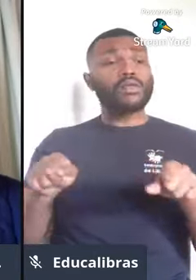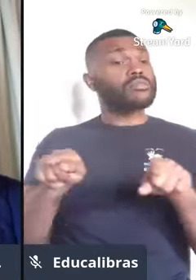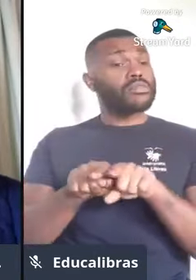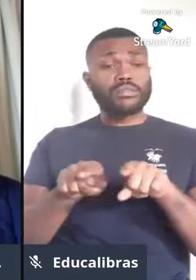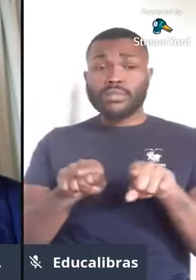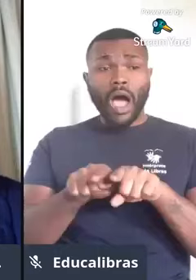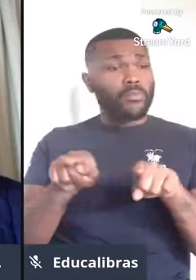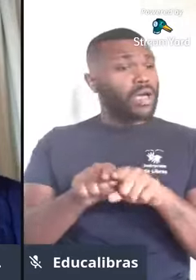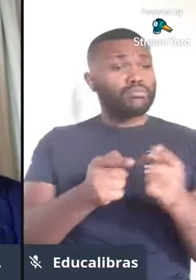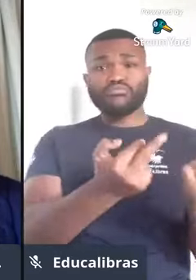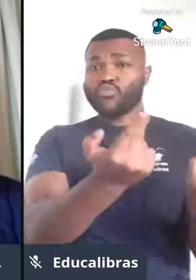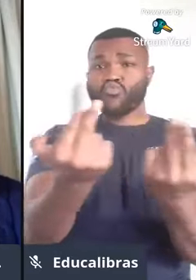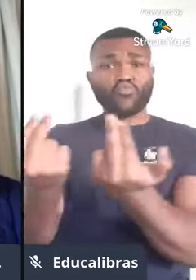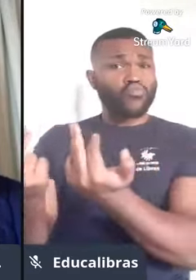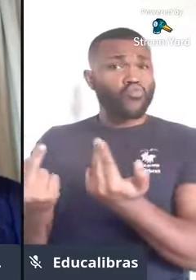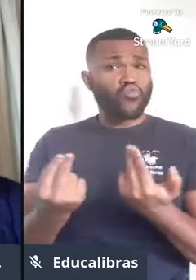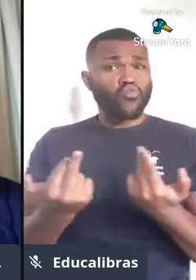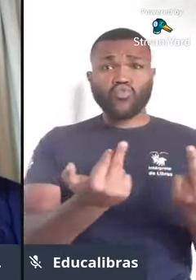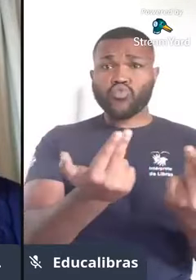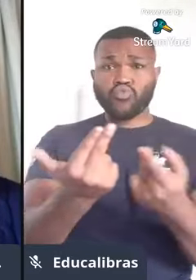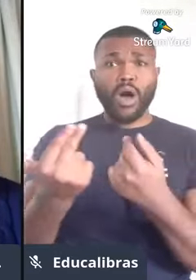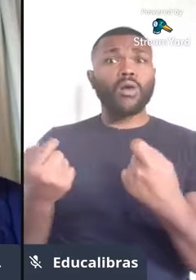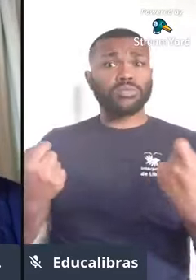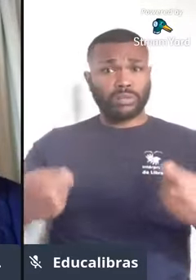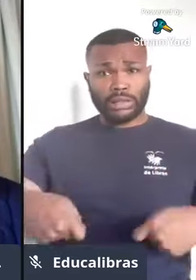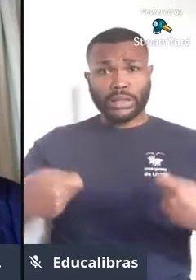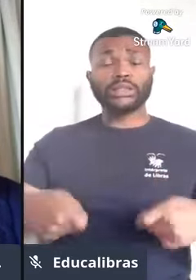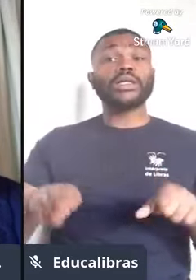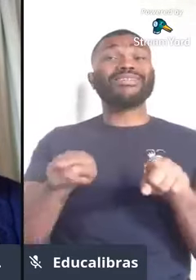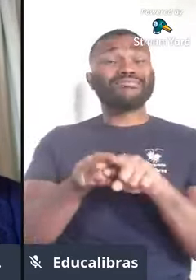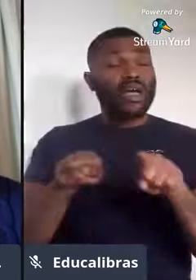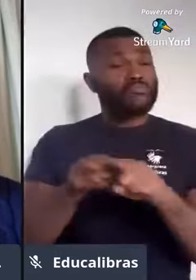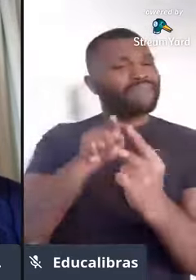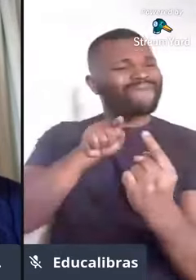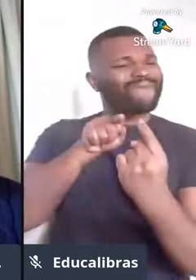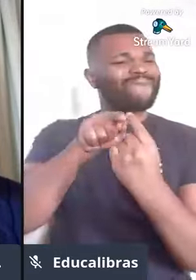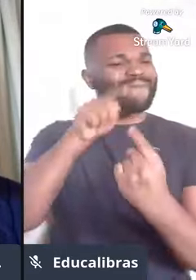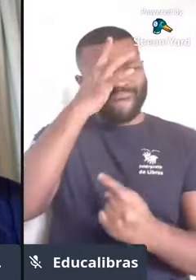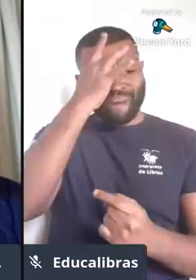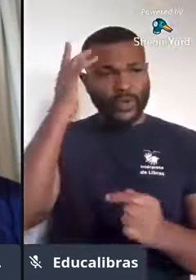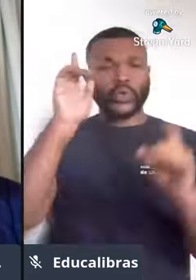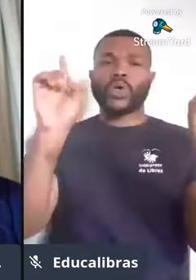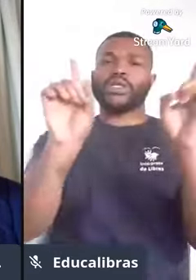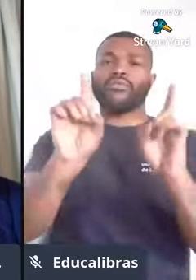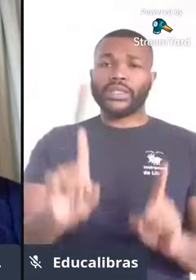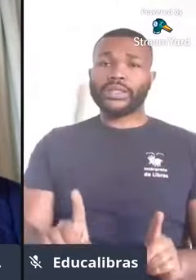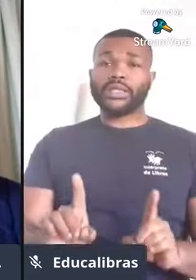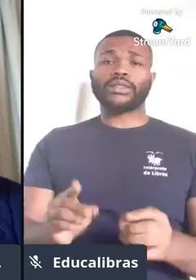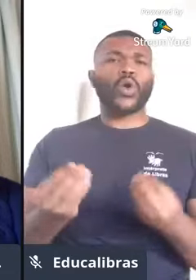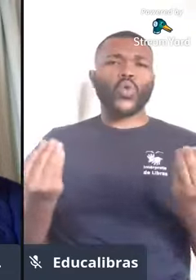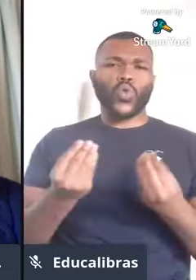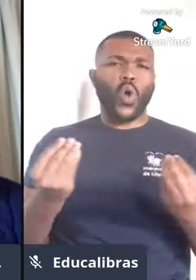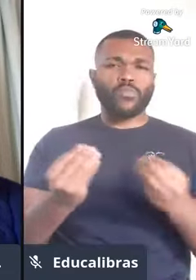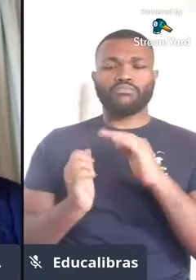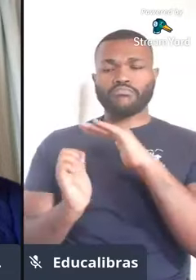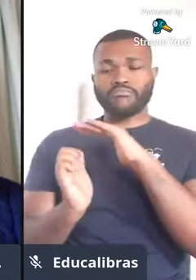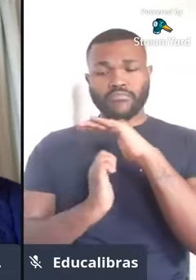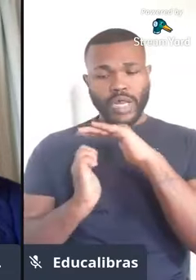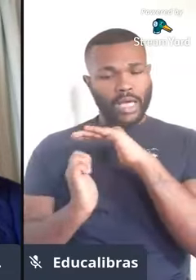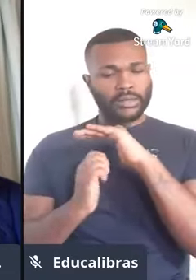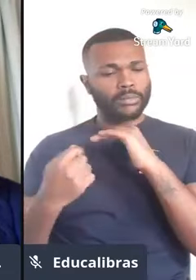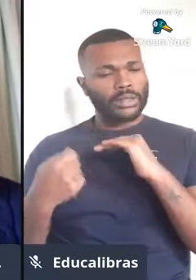trabalhador e, obviamente, também para as pessoas com deficiência. Então, as empresas têm que identificar eventuais barreiras